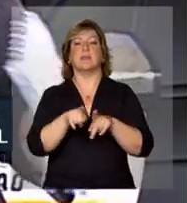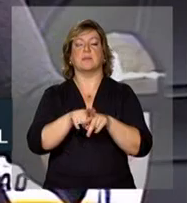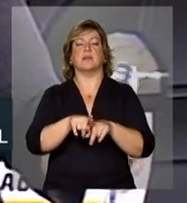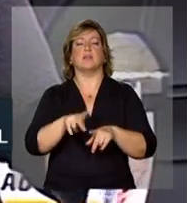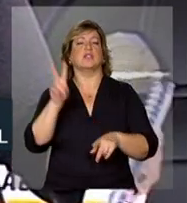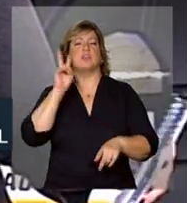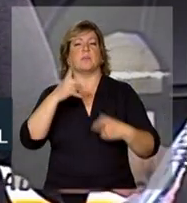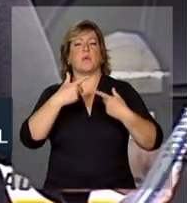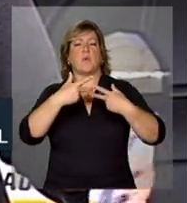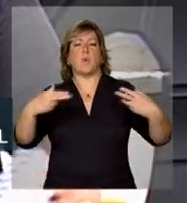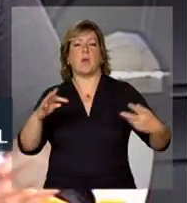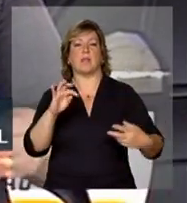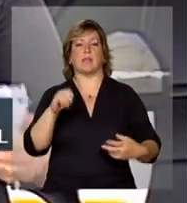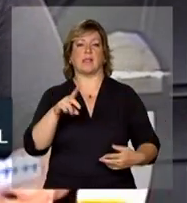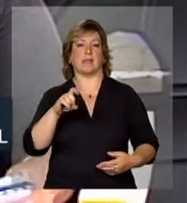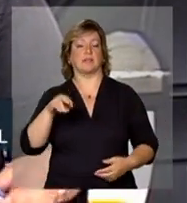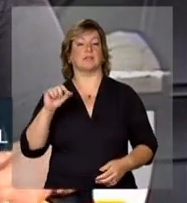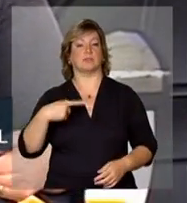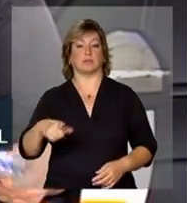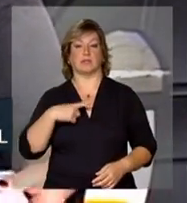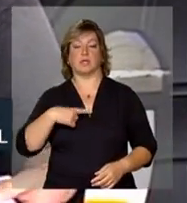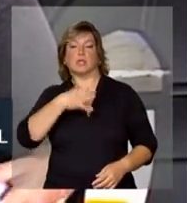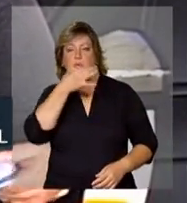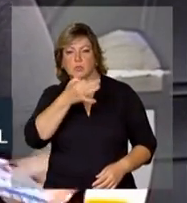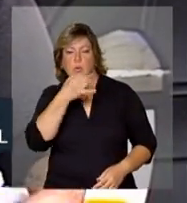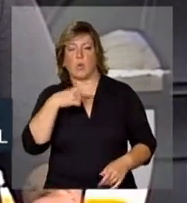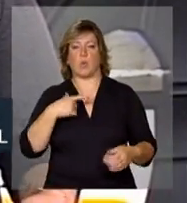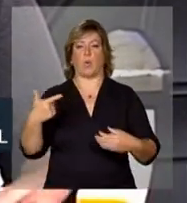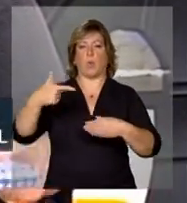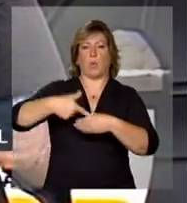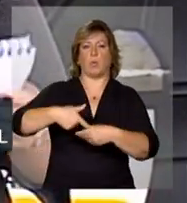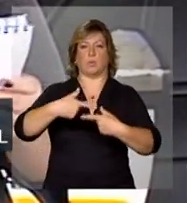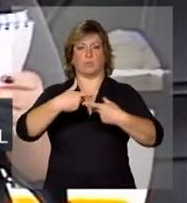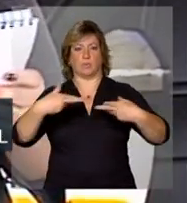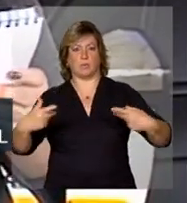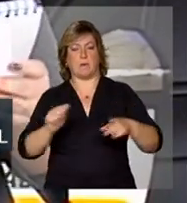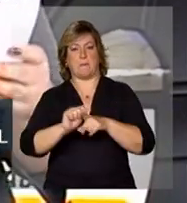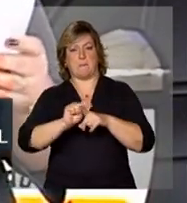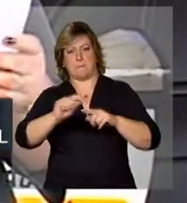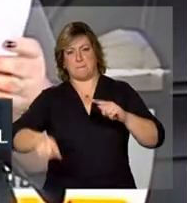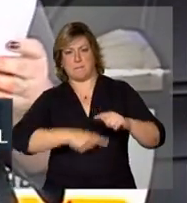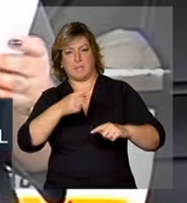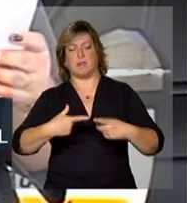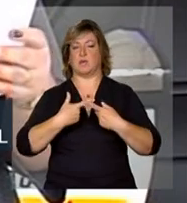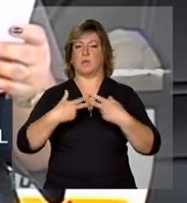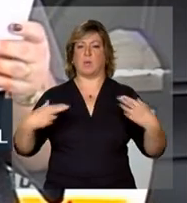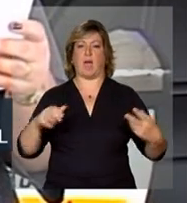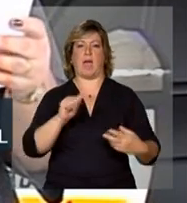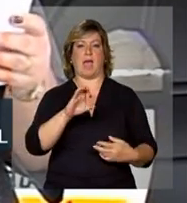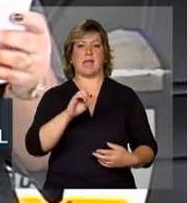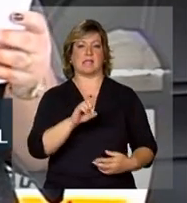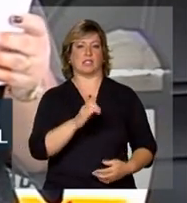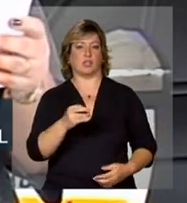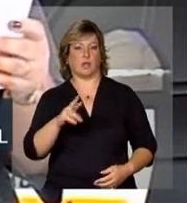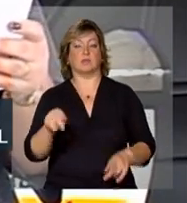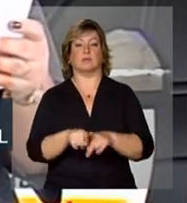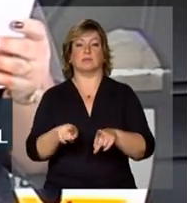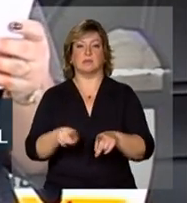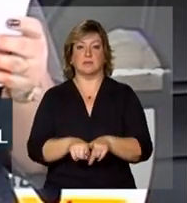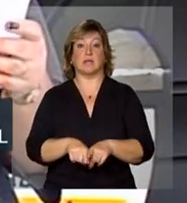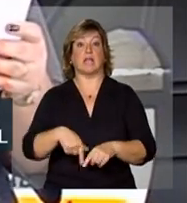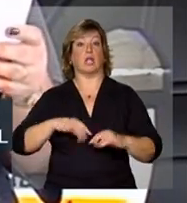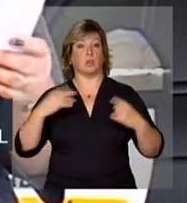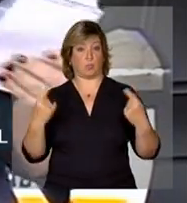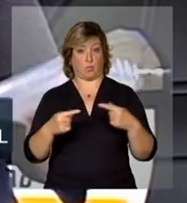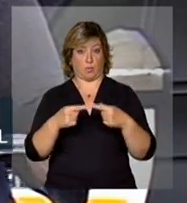às tendências do setor, como som, combustível, acessórios, pneus. E de acordo com a Associação Nacional dos Fabricantes de